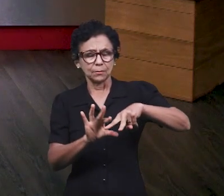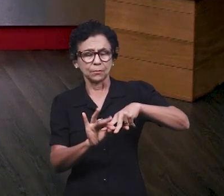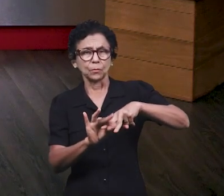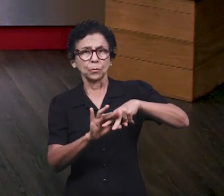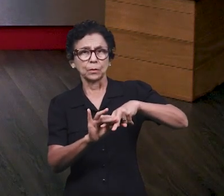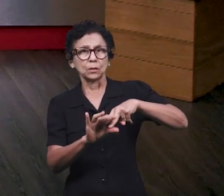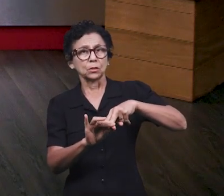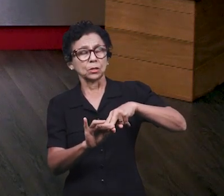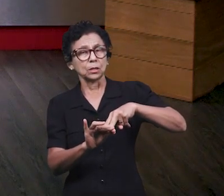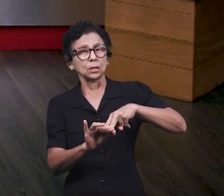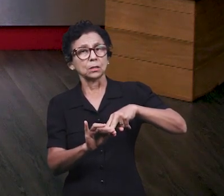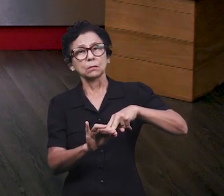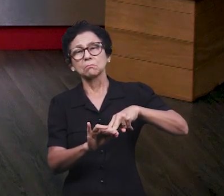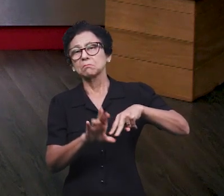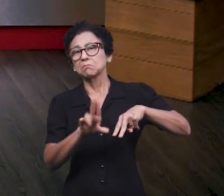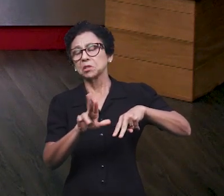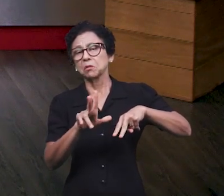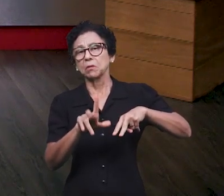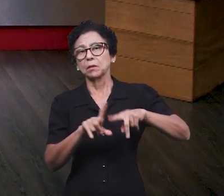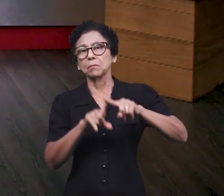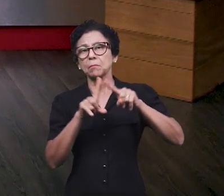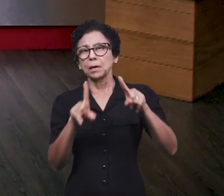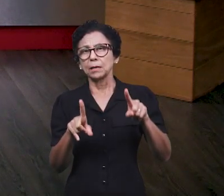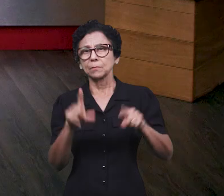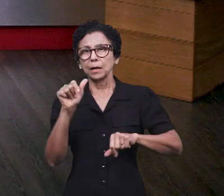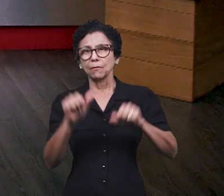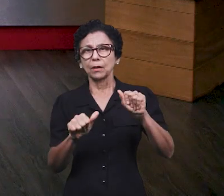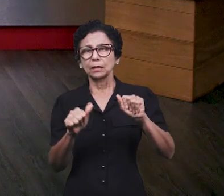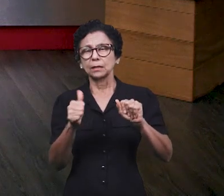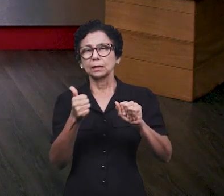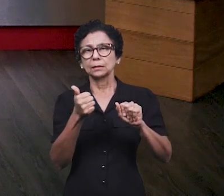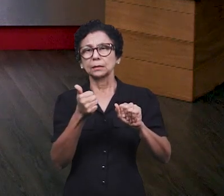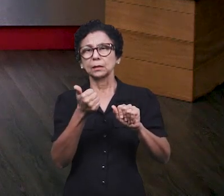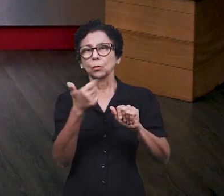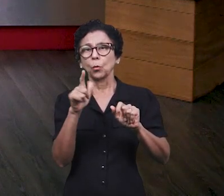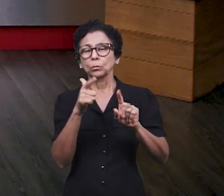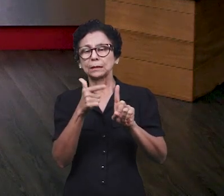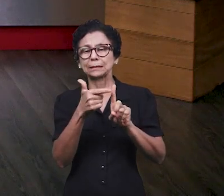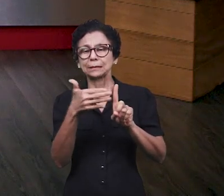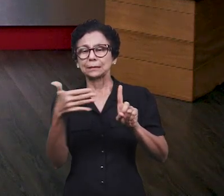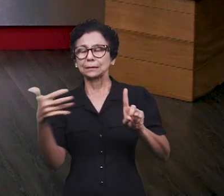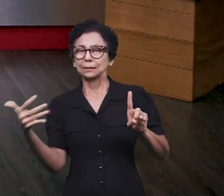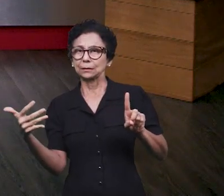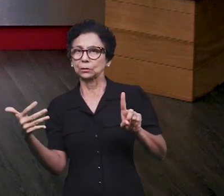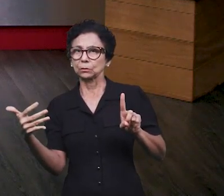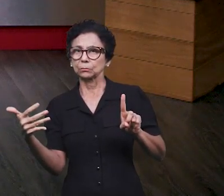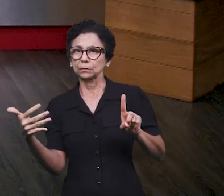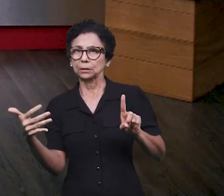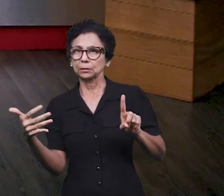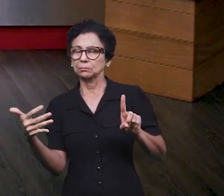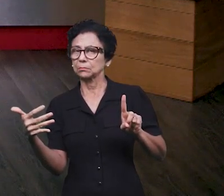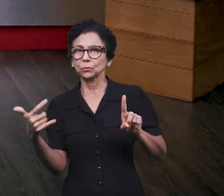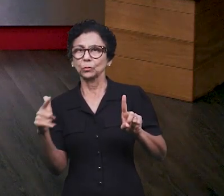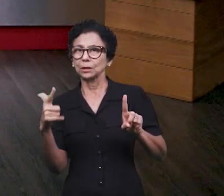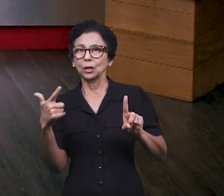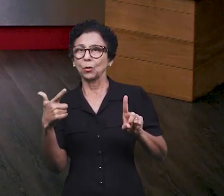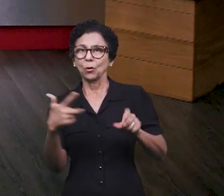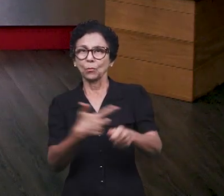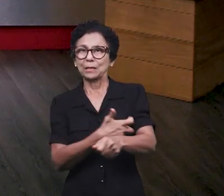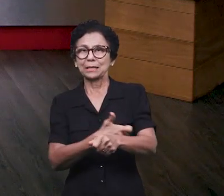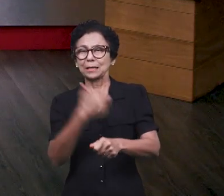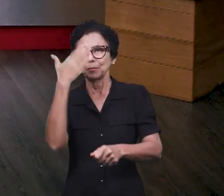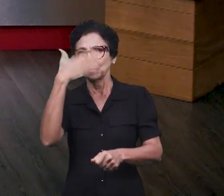assimilar essa síndrome. O diagnóstico ele é clínico, não havendo exames que possam comprovar